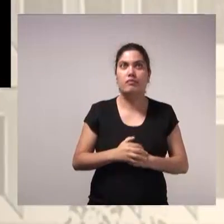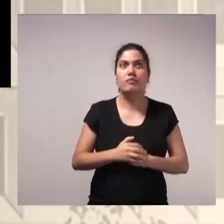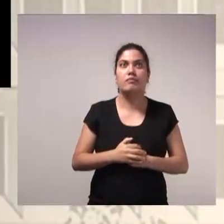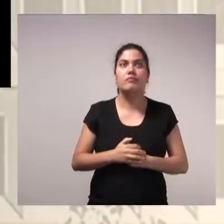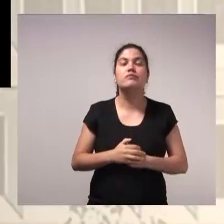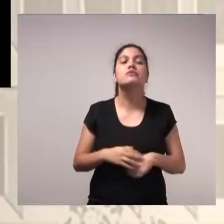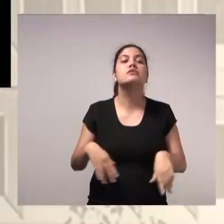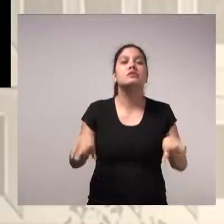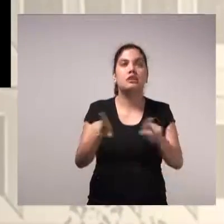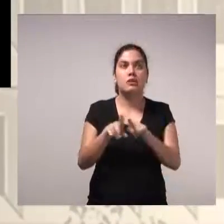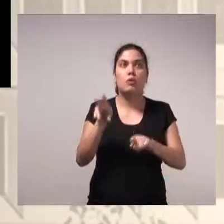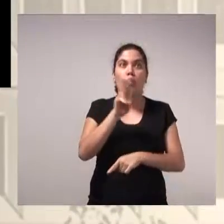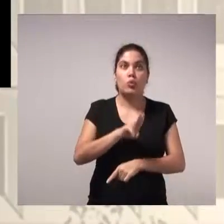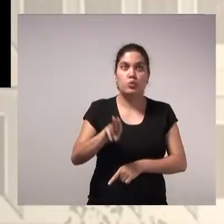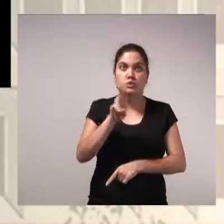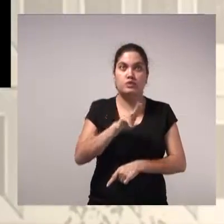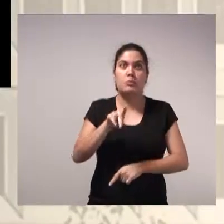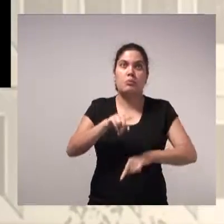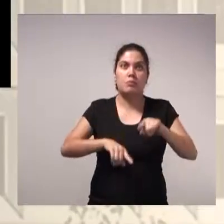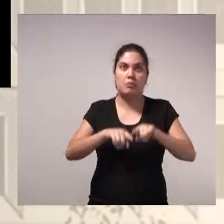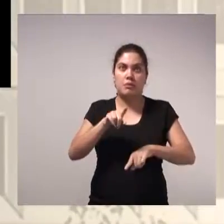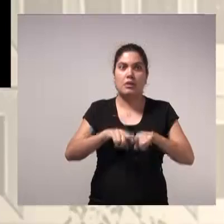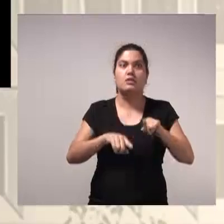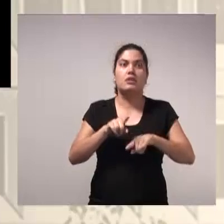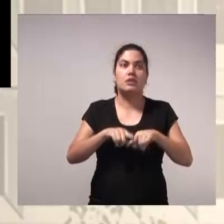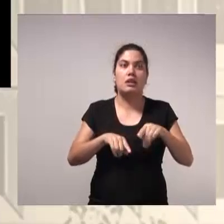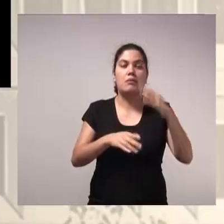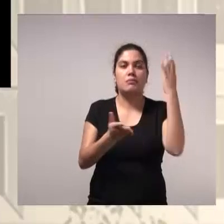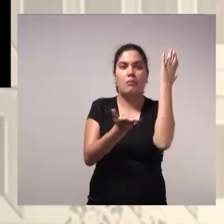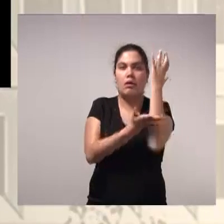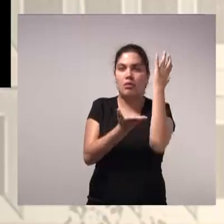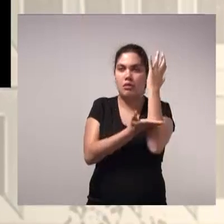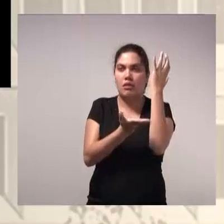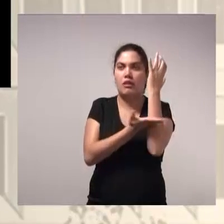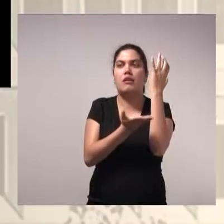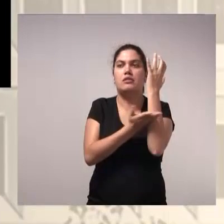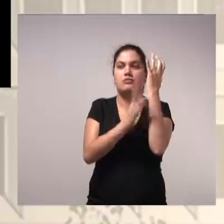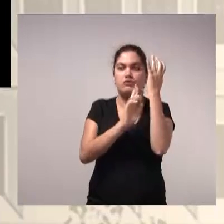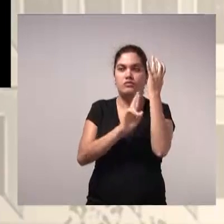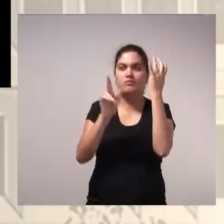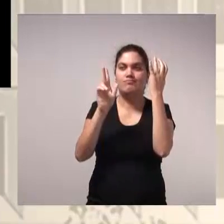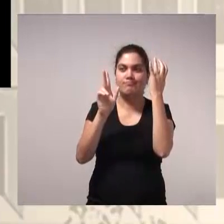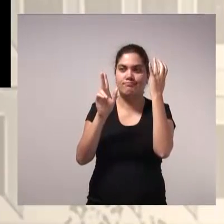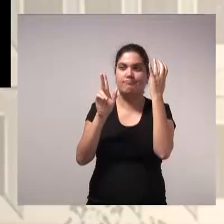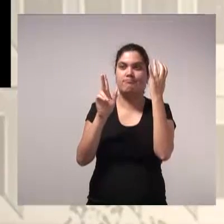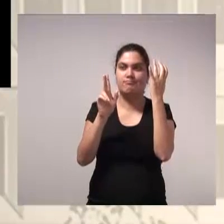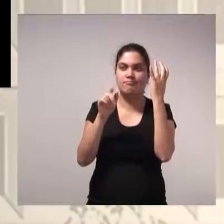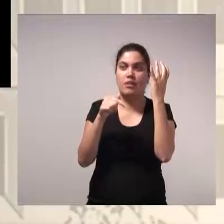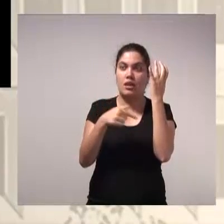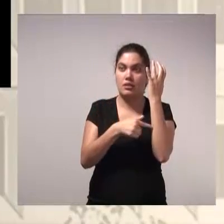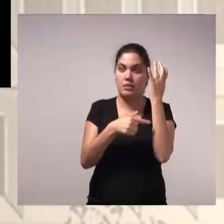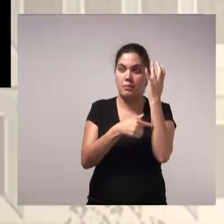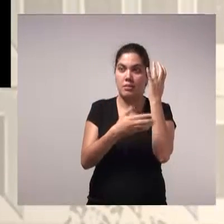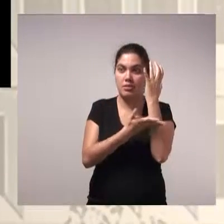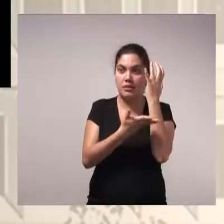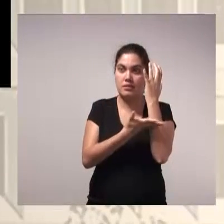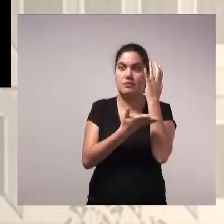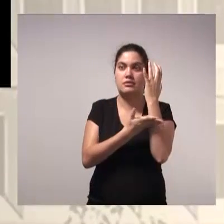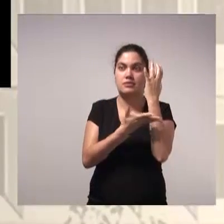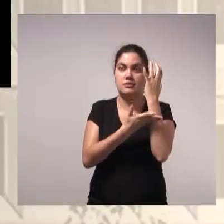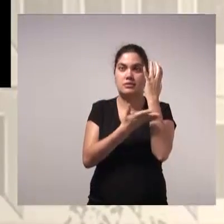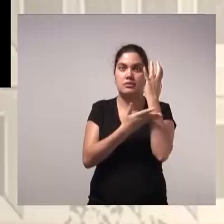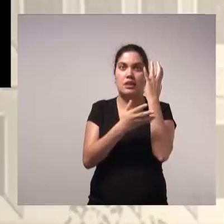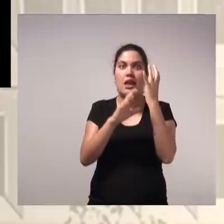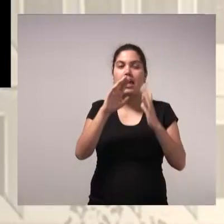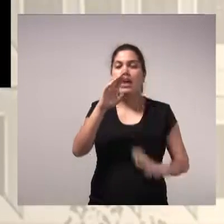Usamos também materiais renováveis, como a madeira de reflorestamento. A madeira, nesse caso, foi